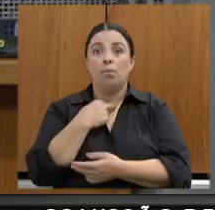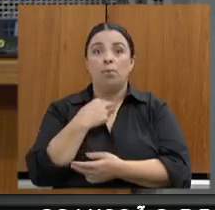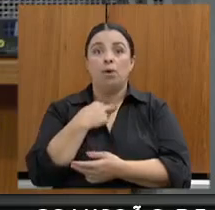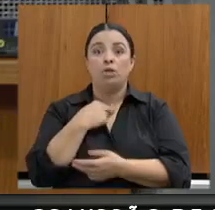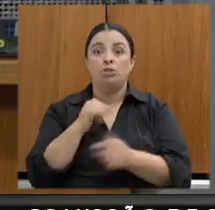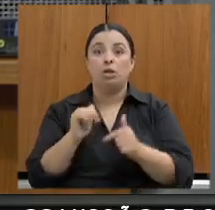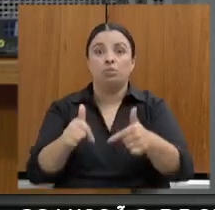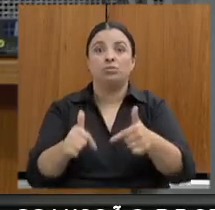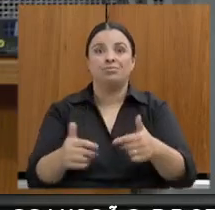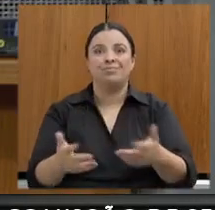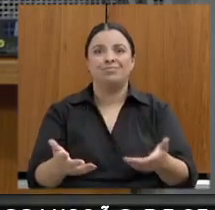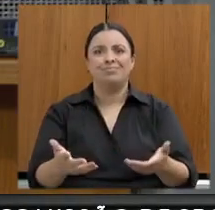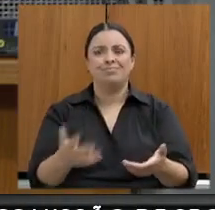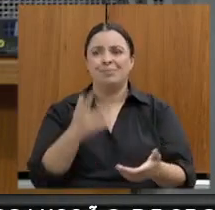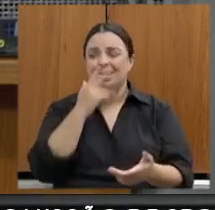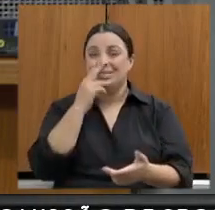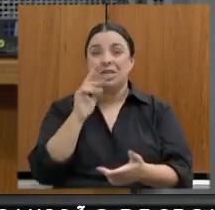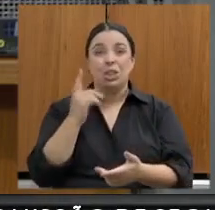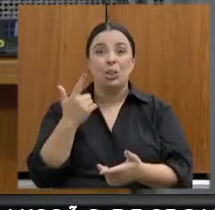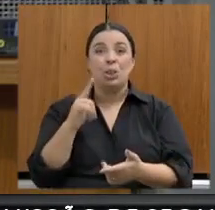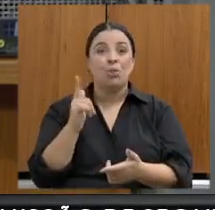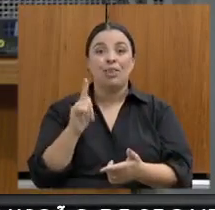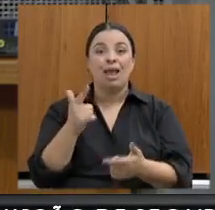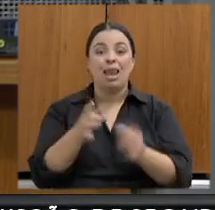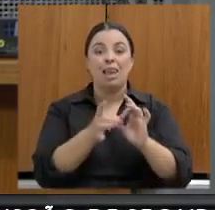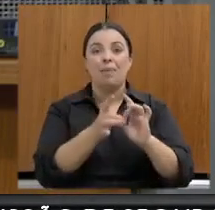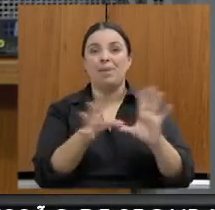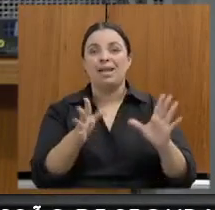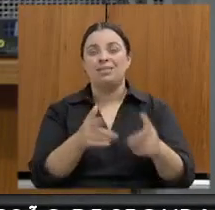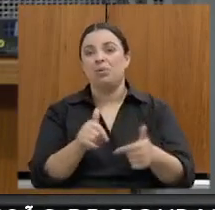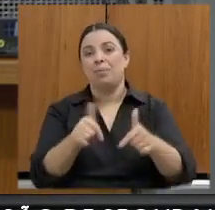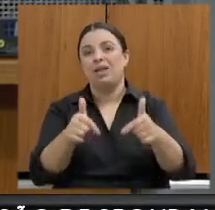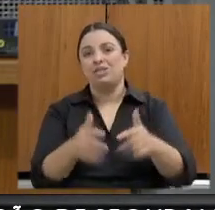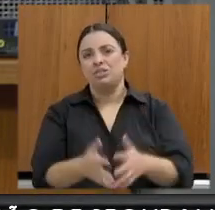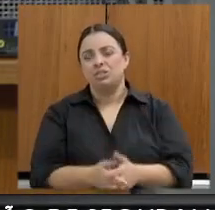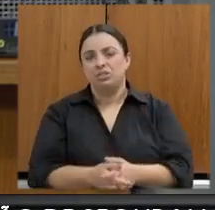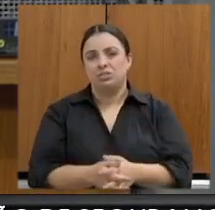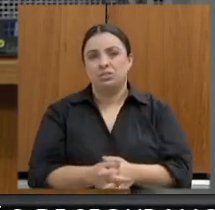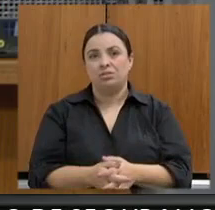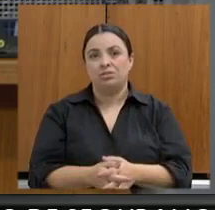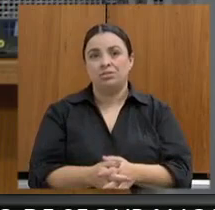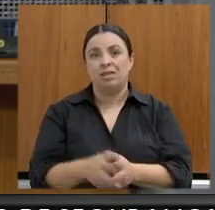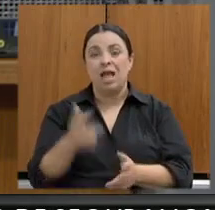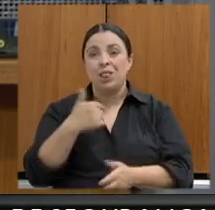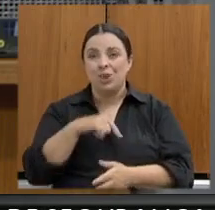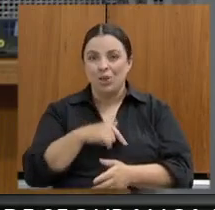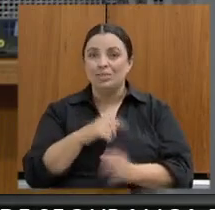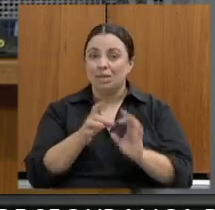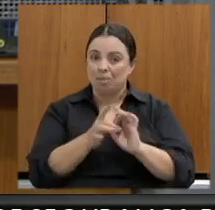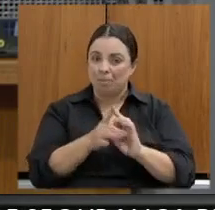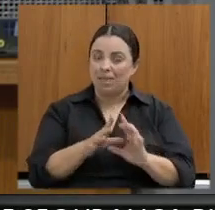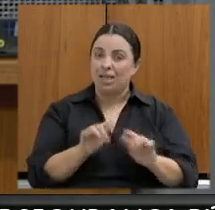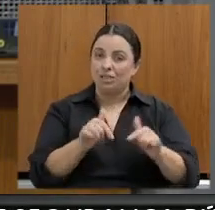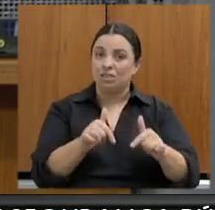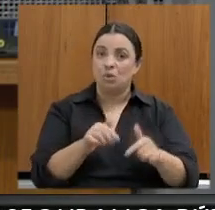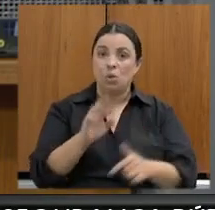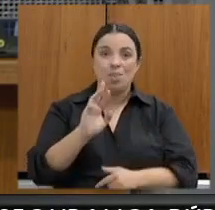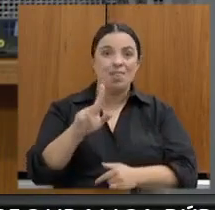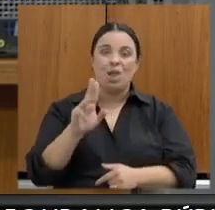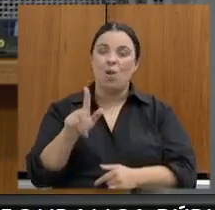agir a autorização que nós temos para agir não é não é na